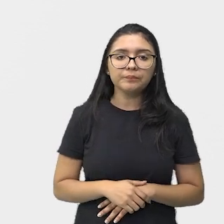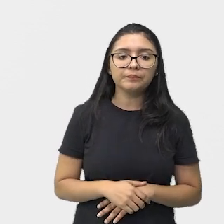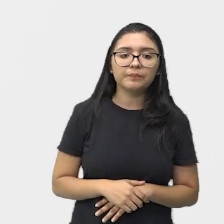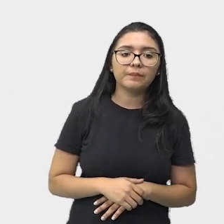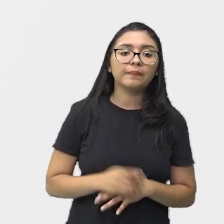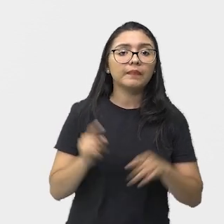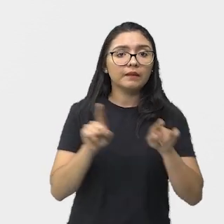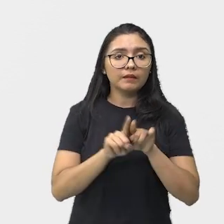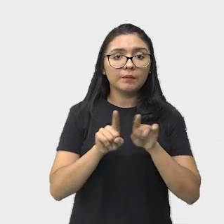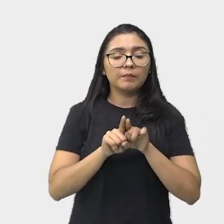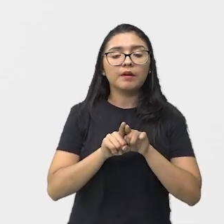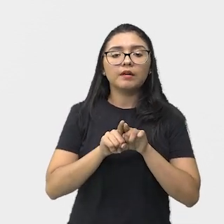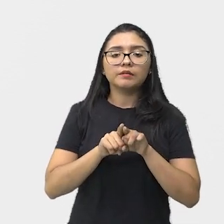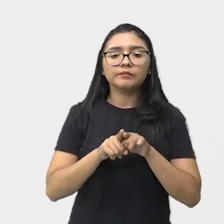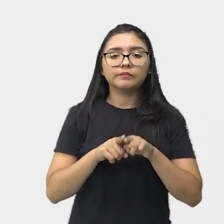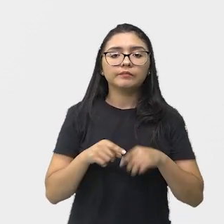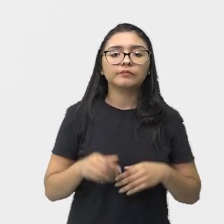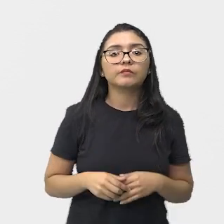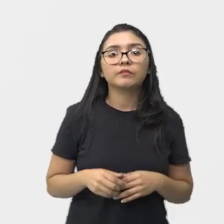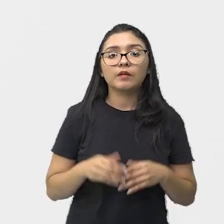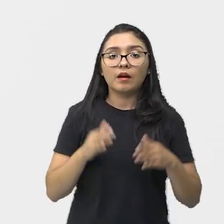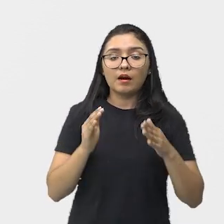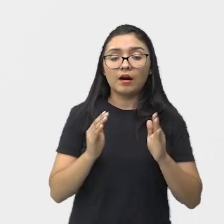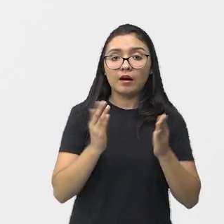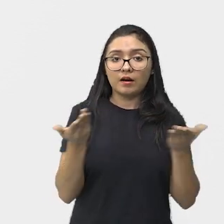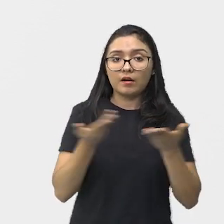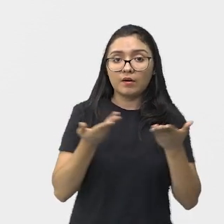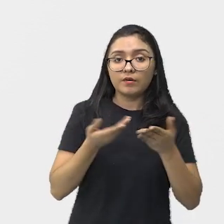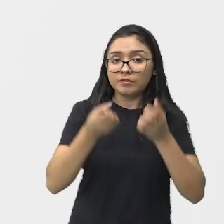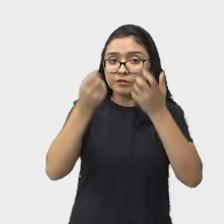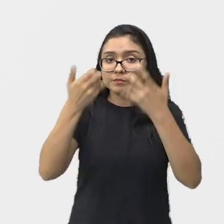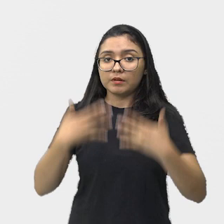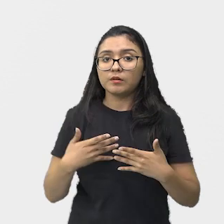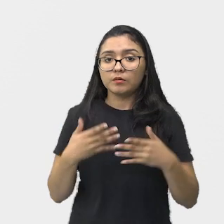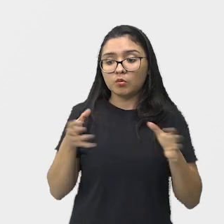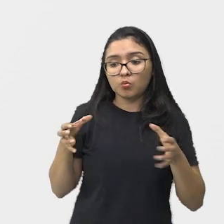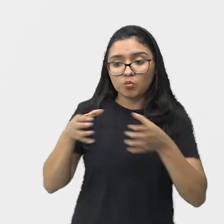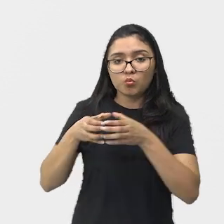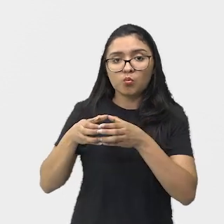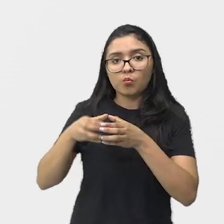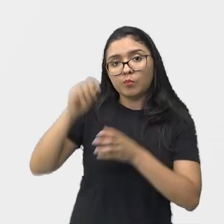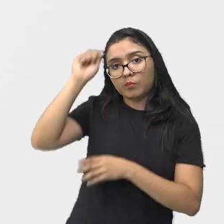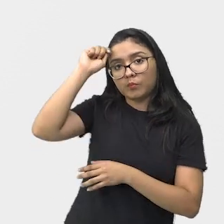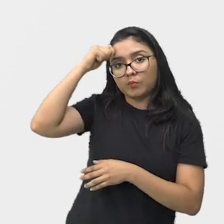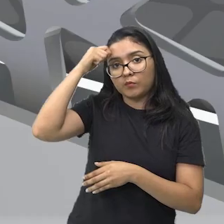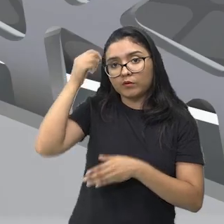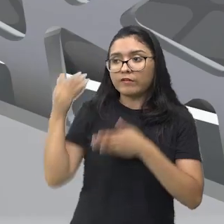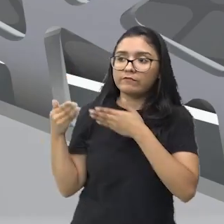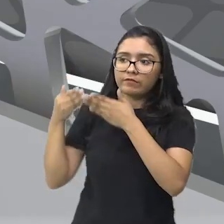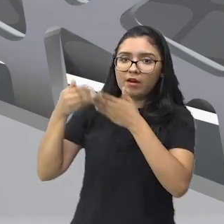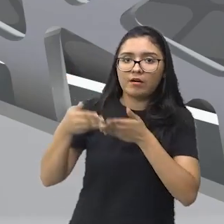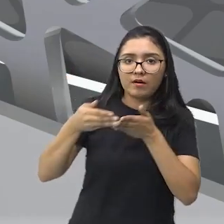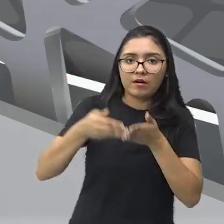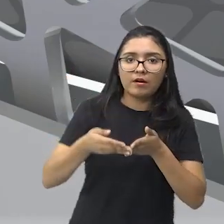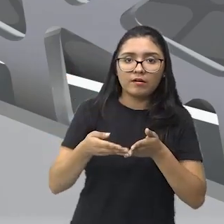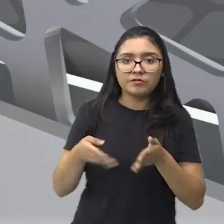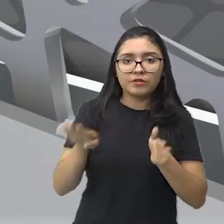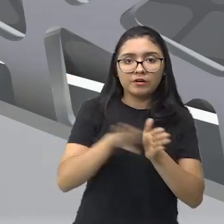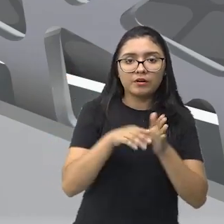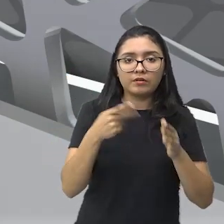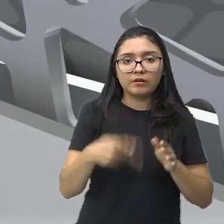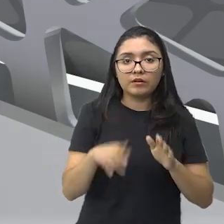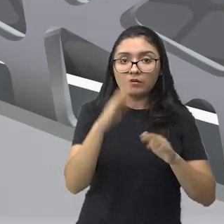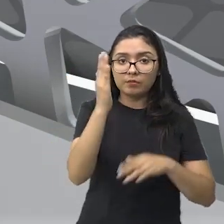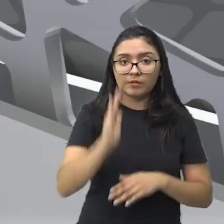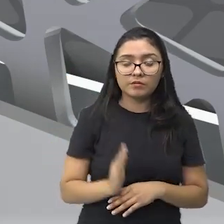nós passamos para os nossos irmãos africanos, certo? Que vieram para o Brasil escravizados. E aí,